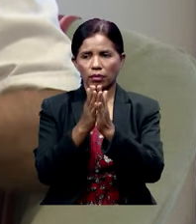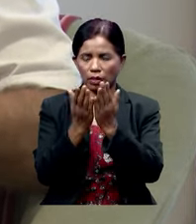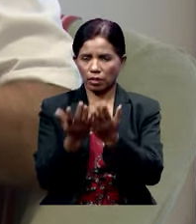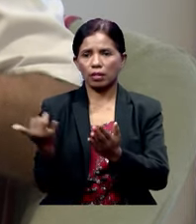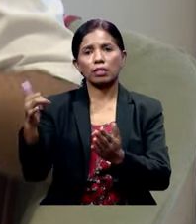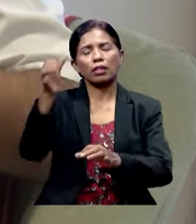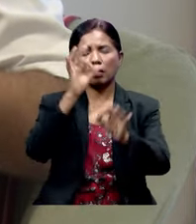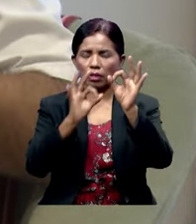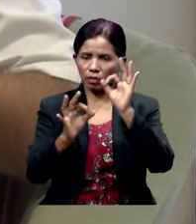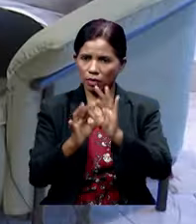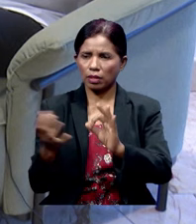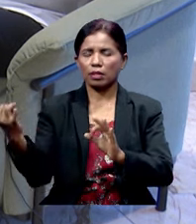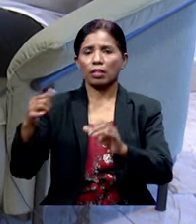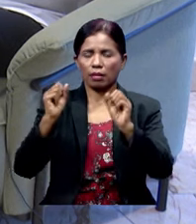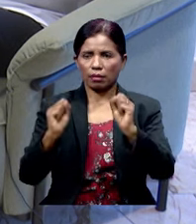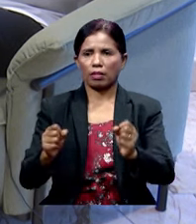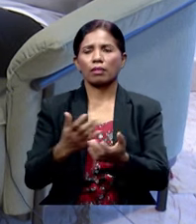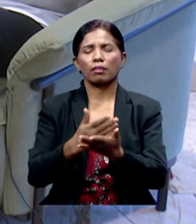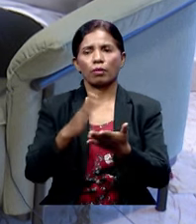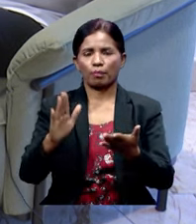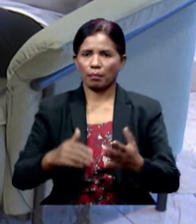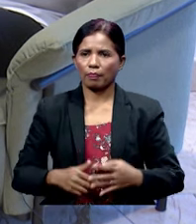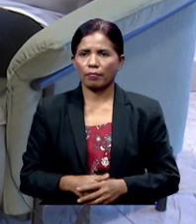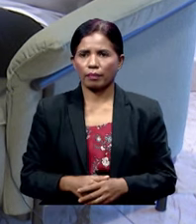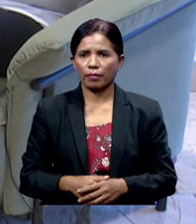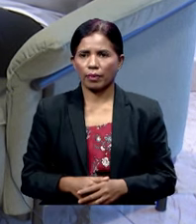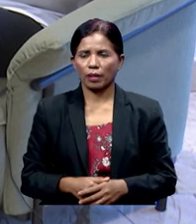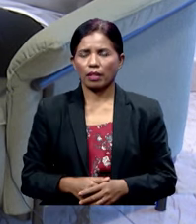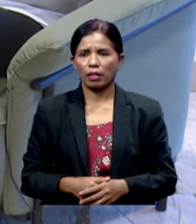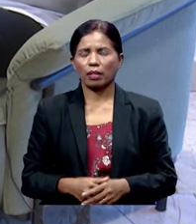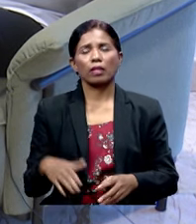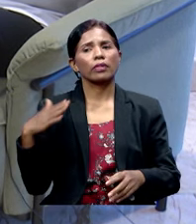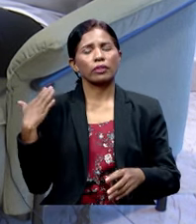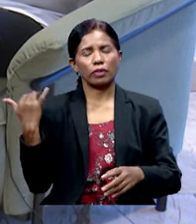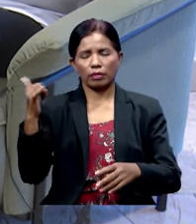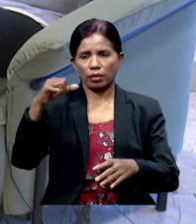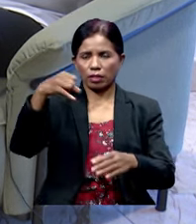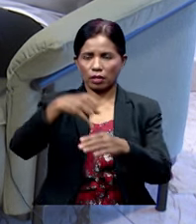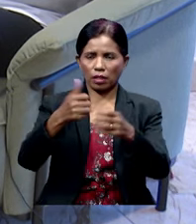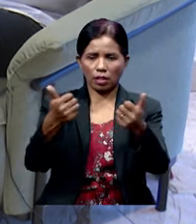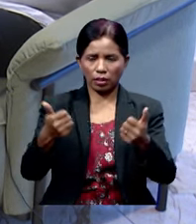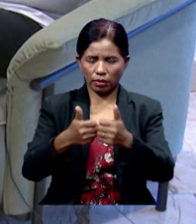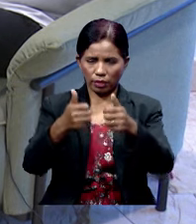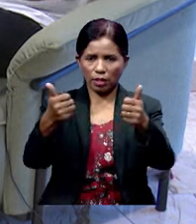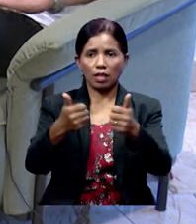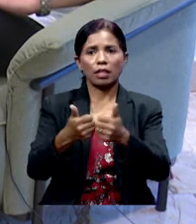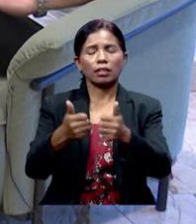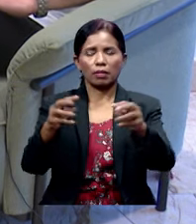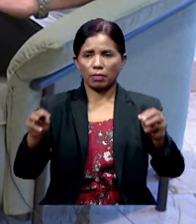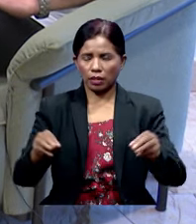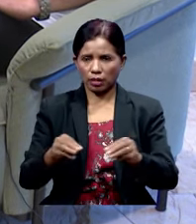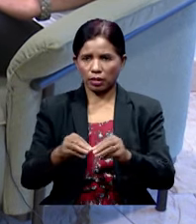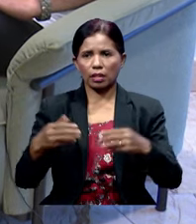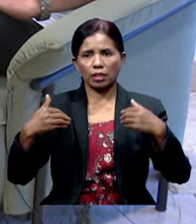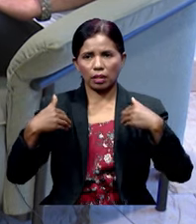também partilham senhor há evidências de que jovens envolvidos em atividades ar marciais tem